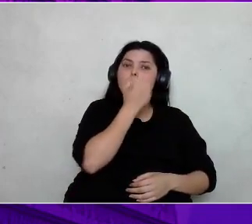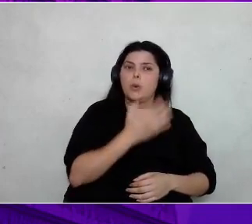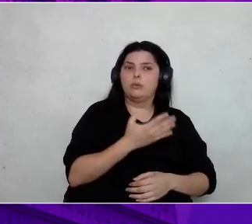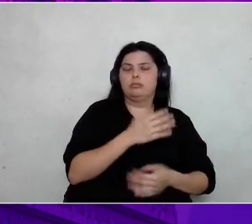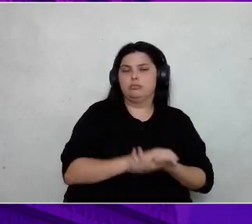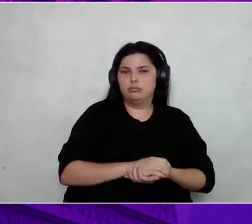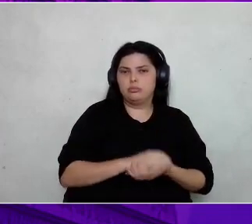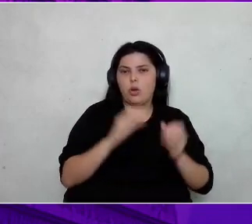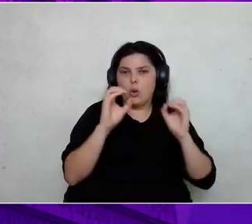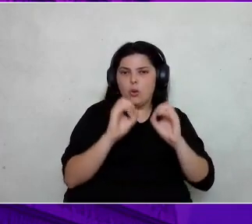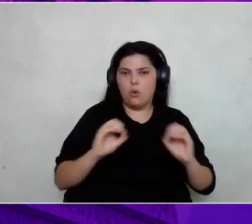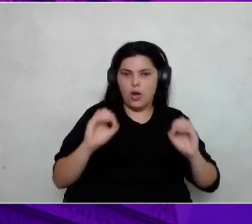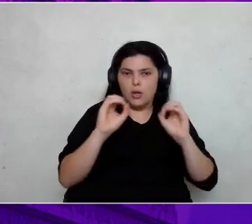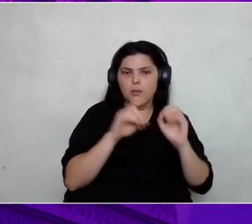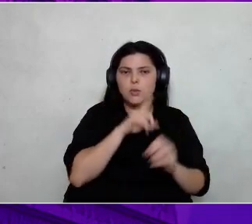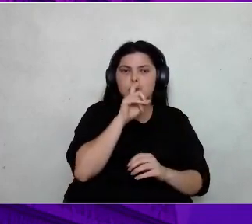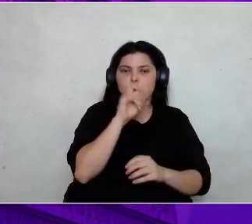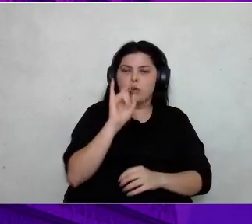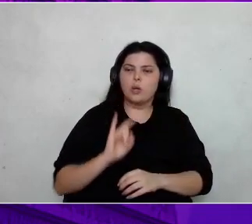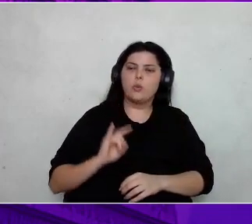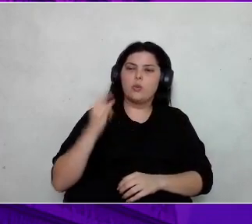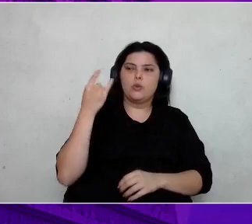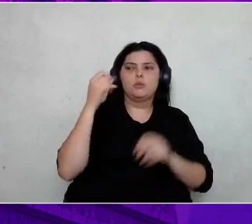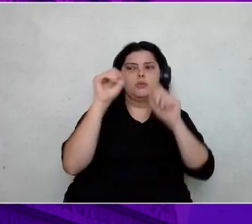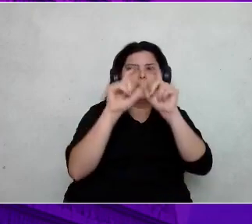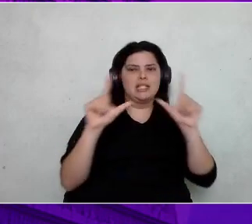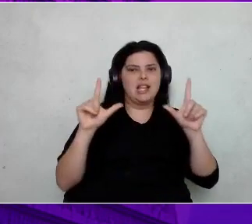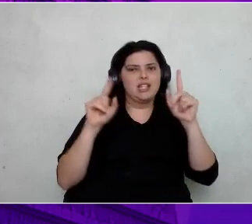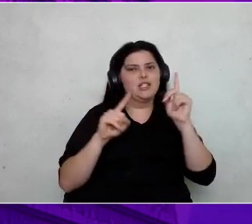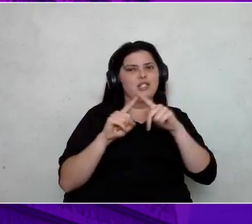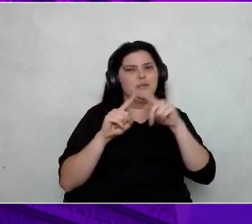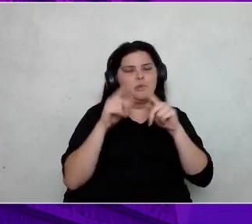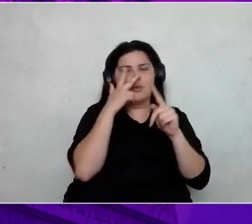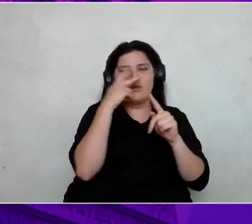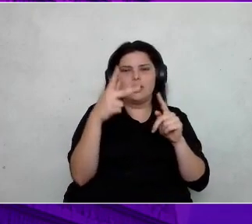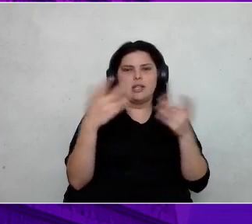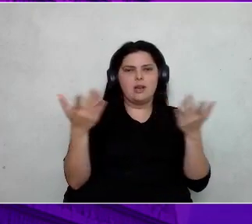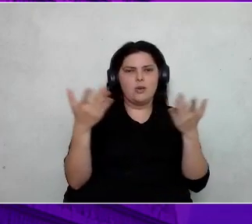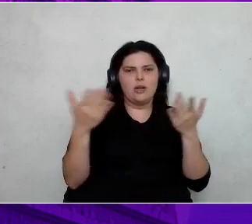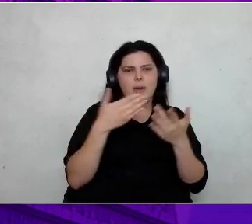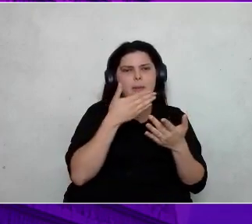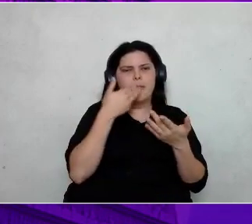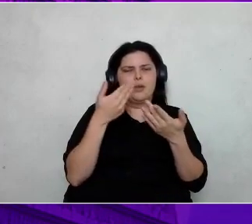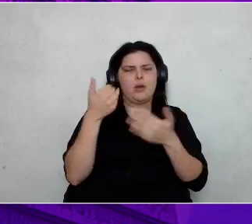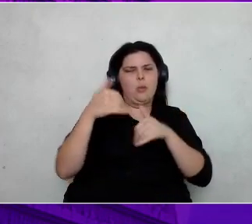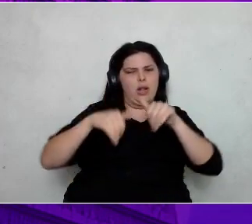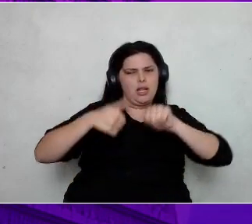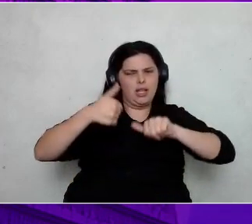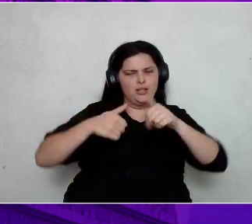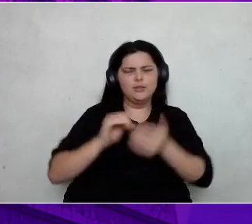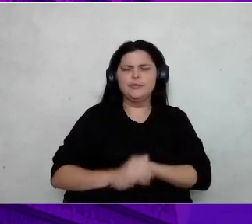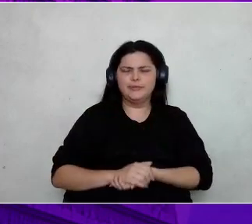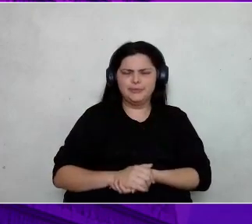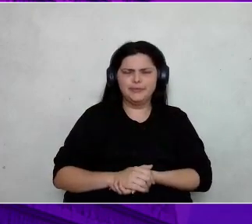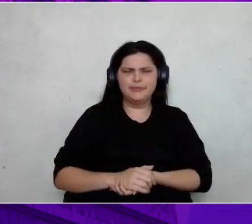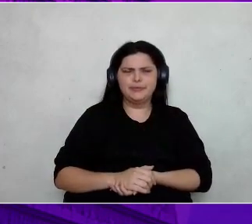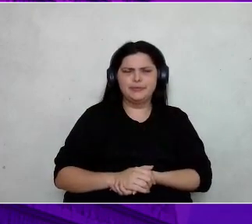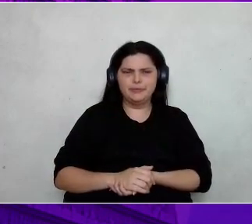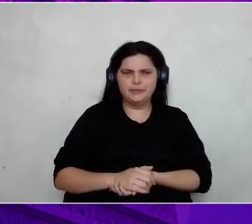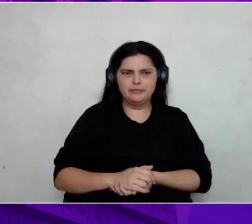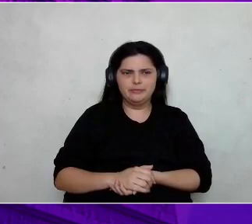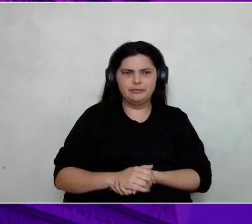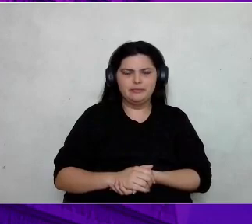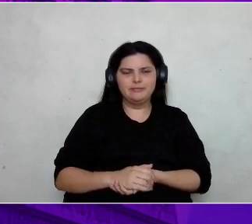posso prometer que é o último slide desse tipo, tá? Agora os slides eles melhoram um pouquinho, tá? Então, obviamente,